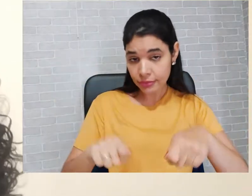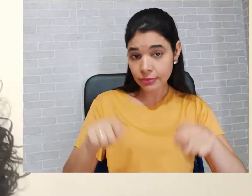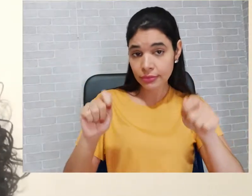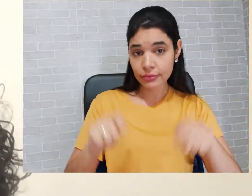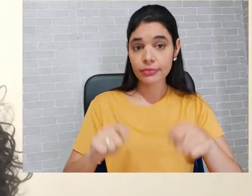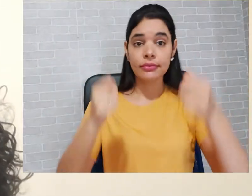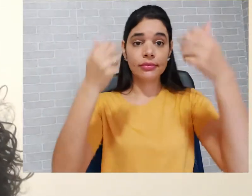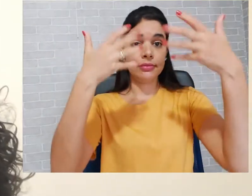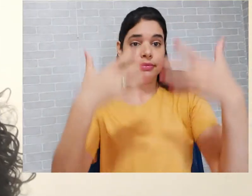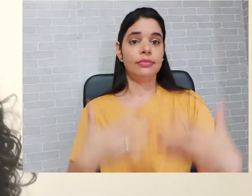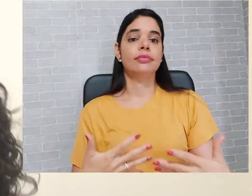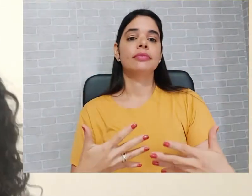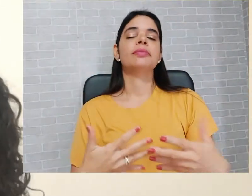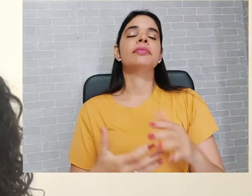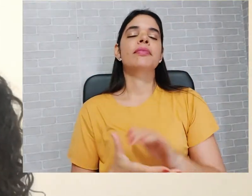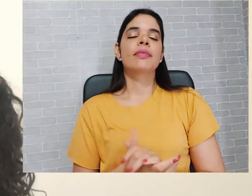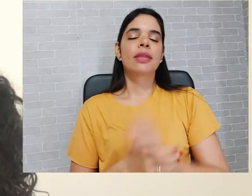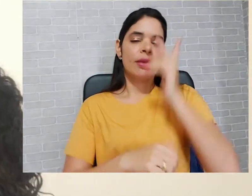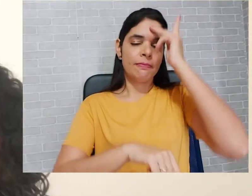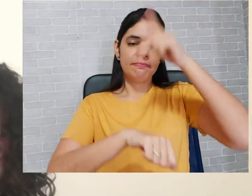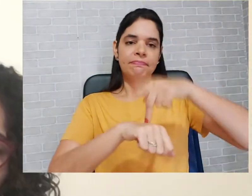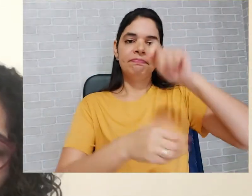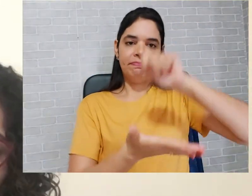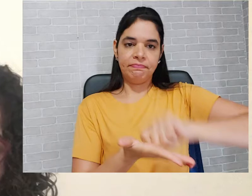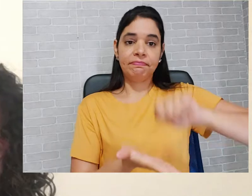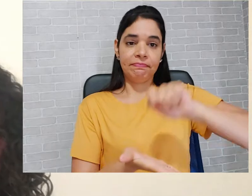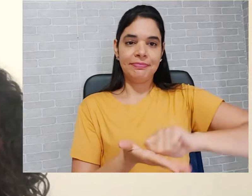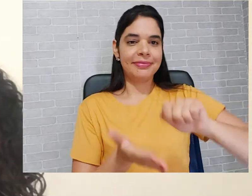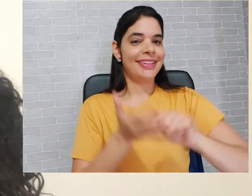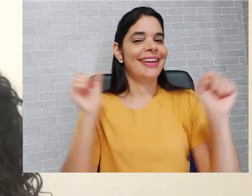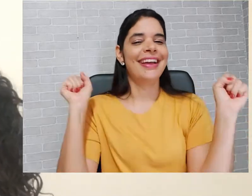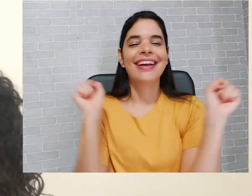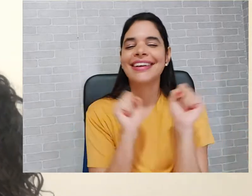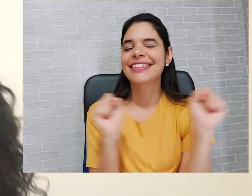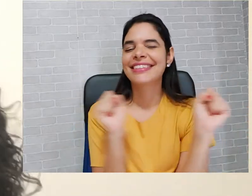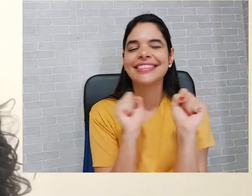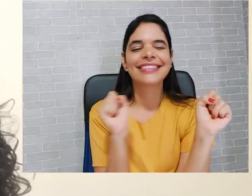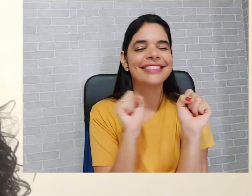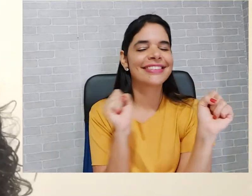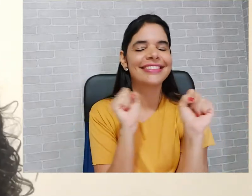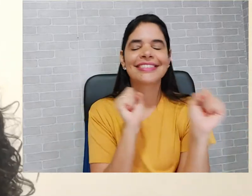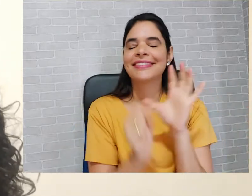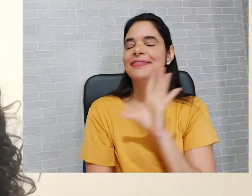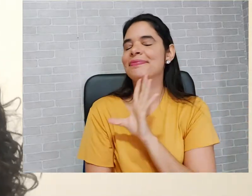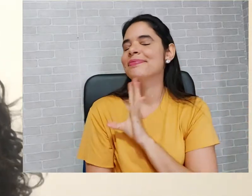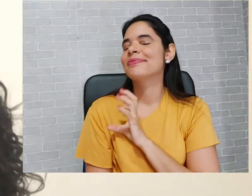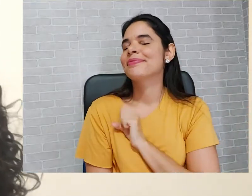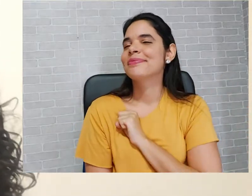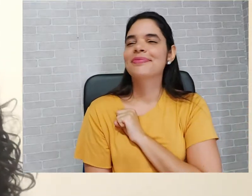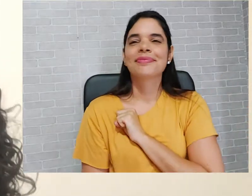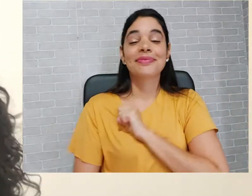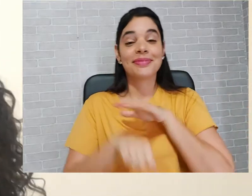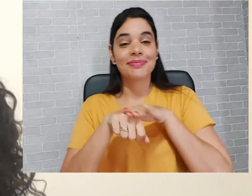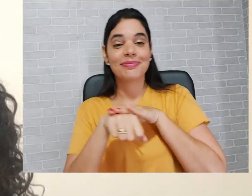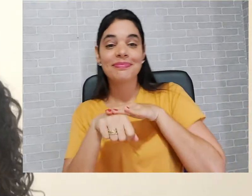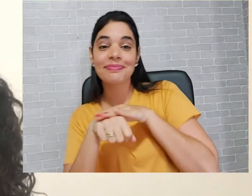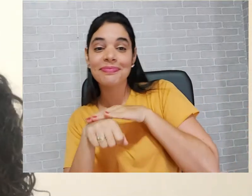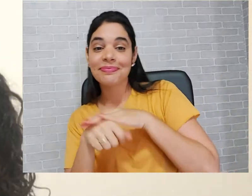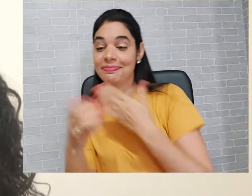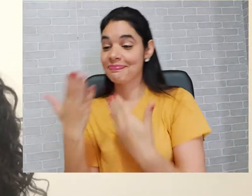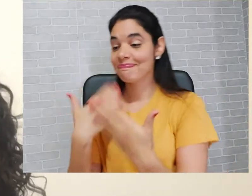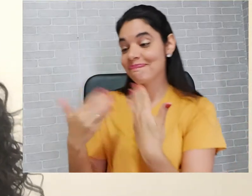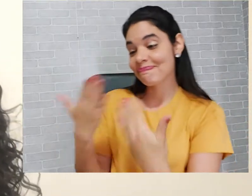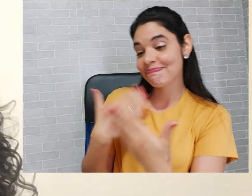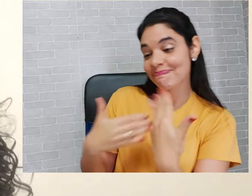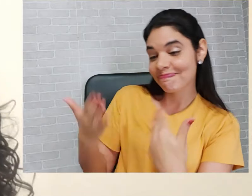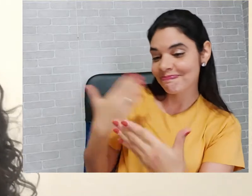aqui destacar o trabalho da Ina Césaire, né? Ela era uma apaixonada pelas conversas